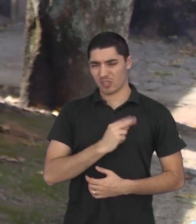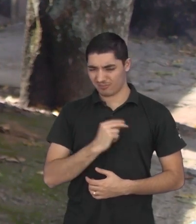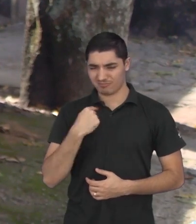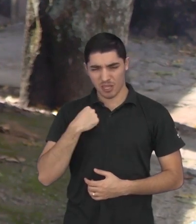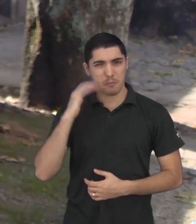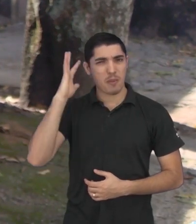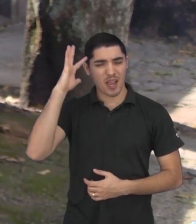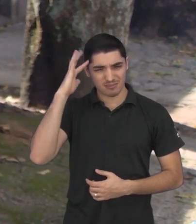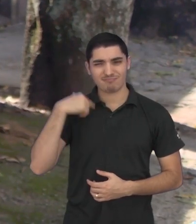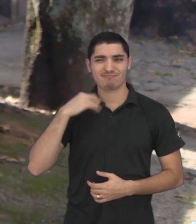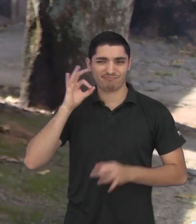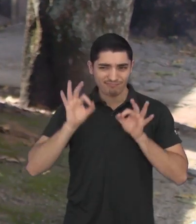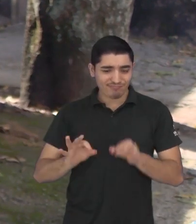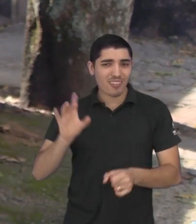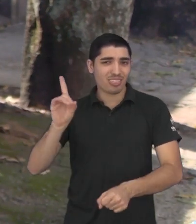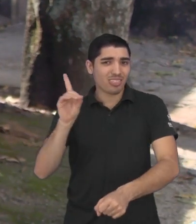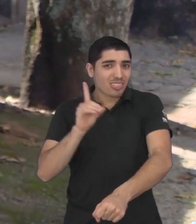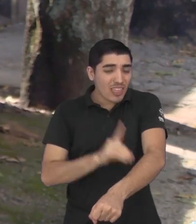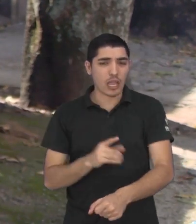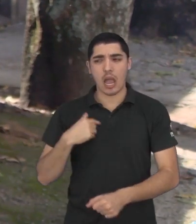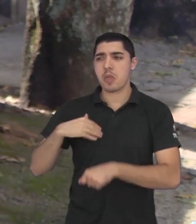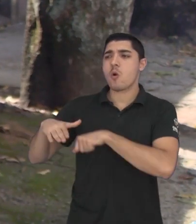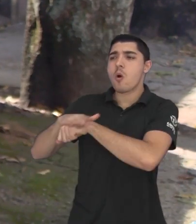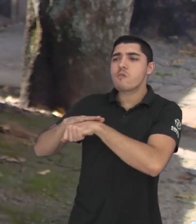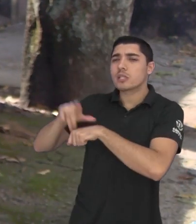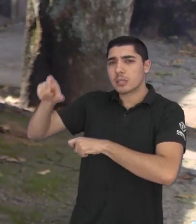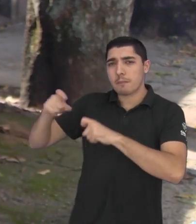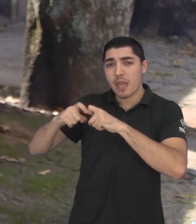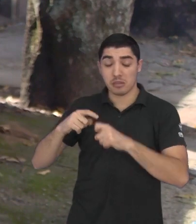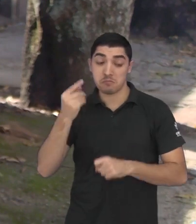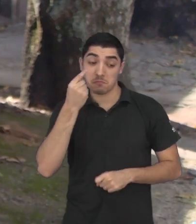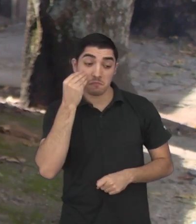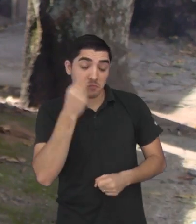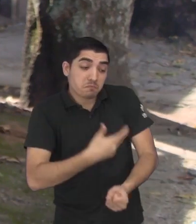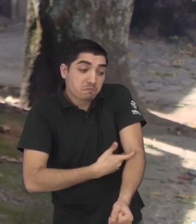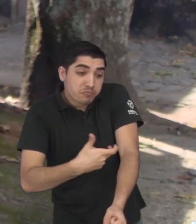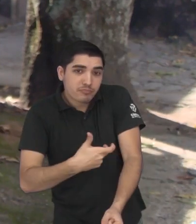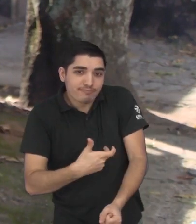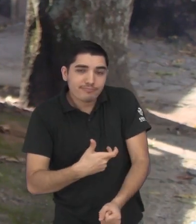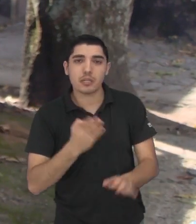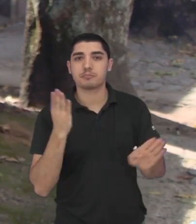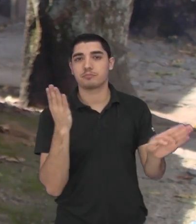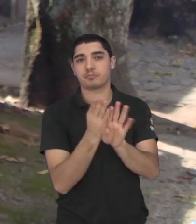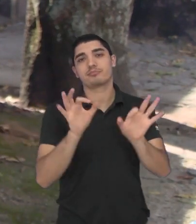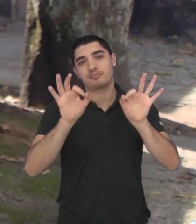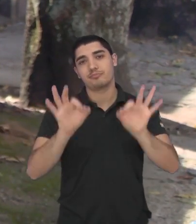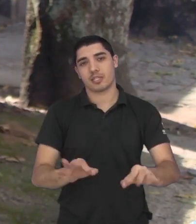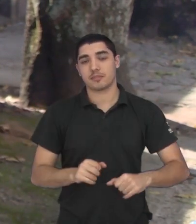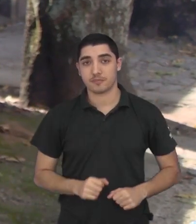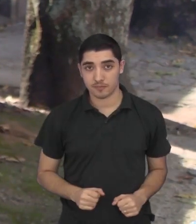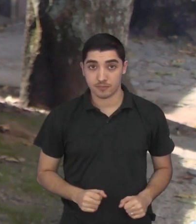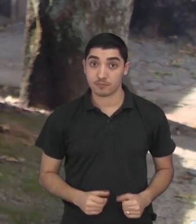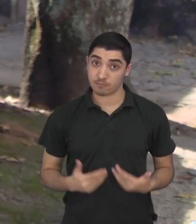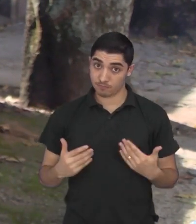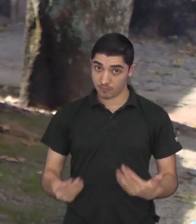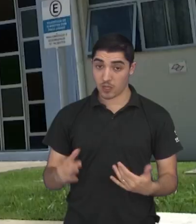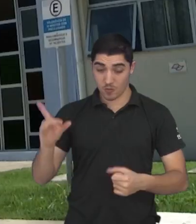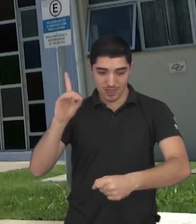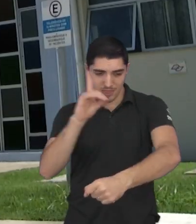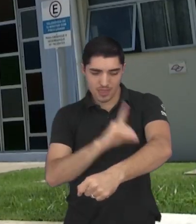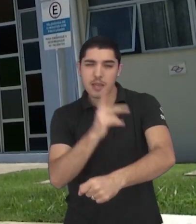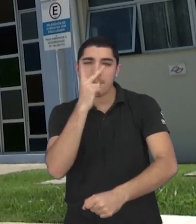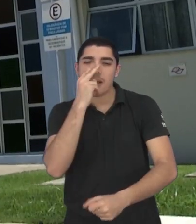até o último momento, que reduz em cima. Muita gente rápido, querendo andar mais rápido, querendo passar na frente, não é não? Tem uns que